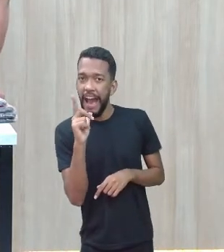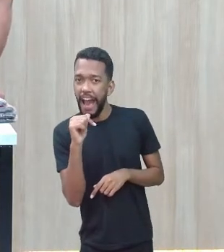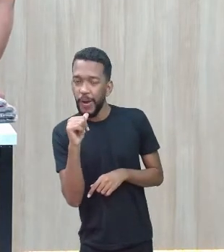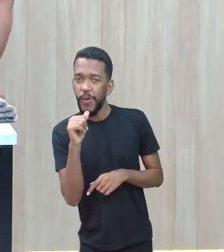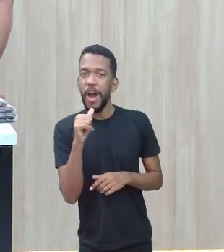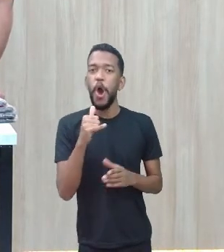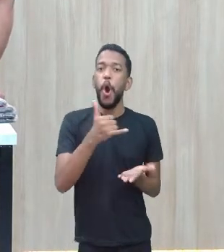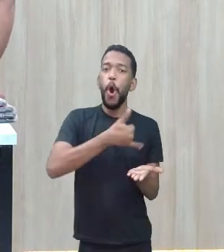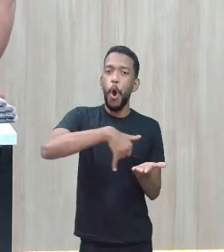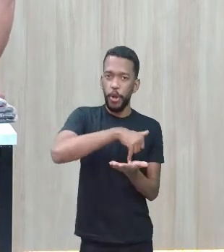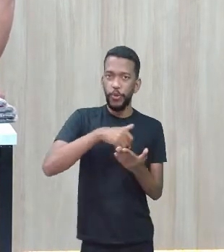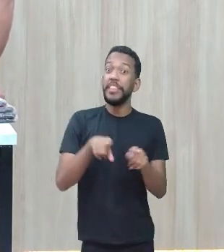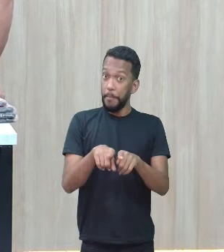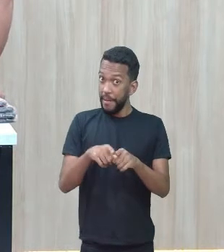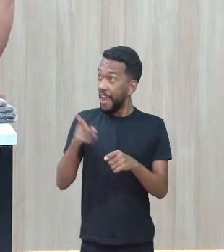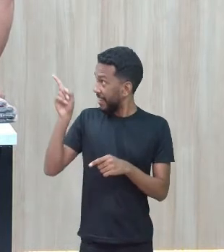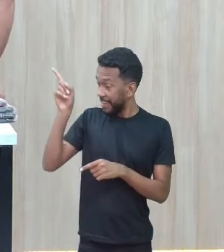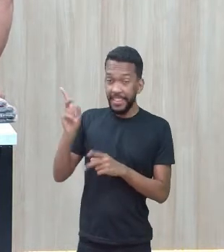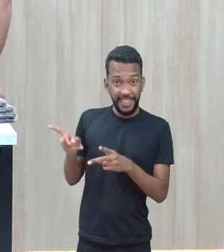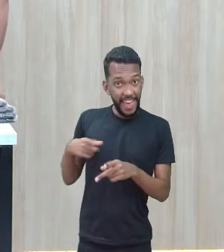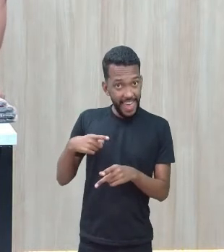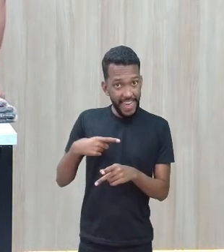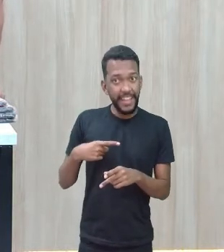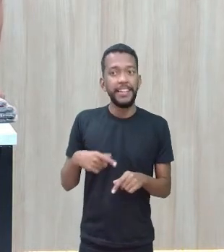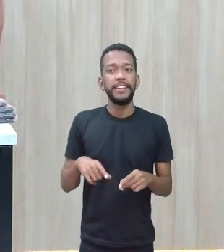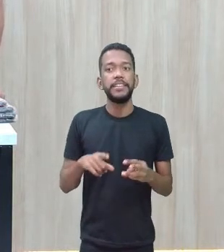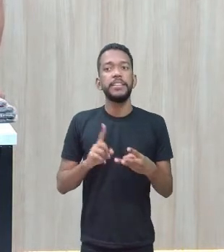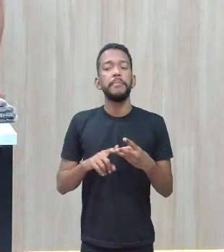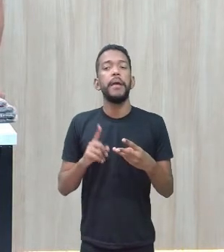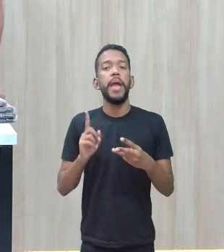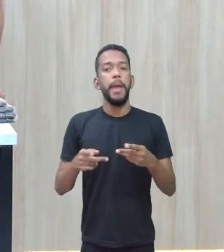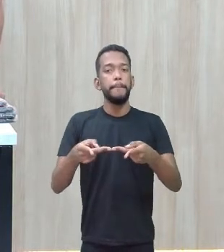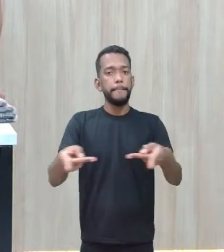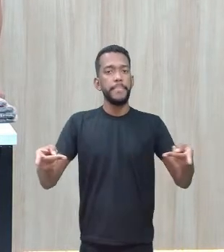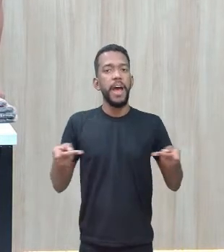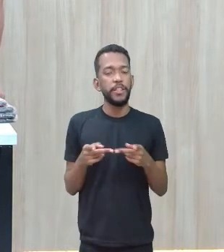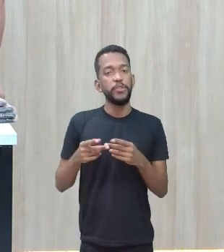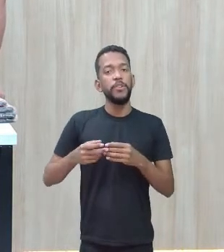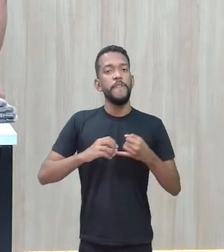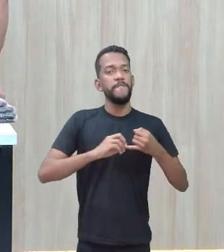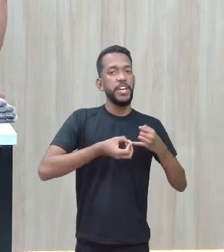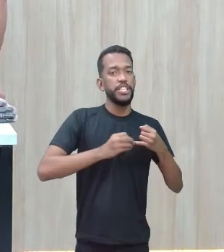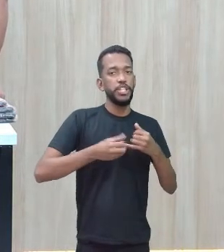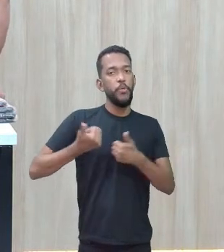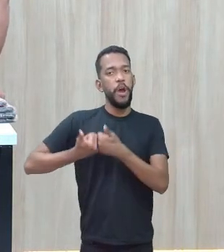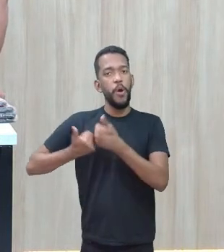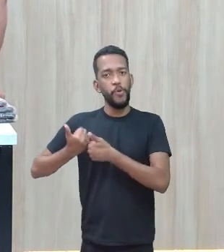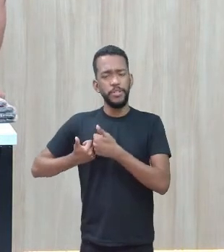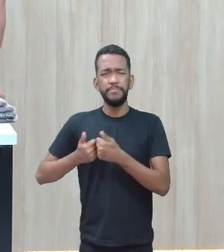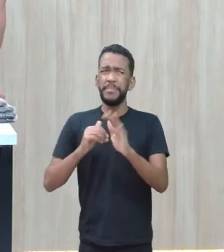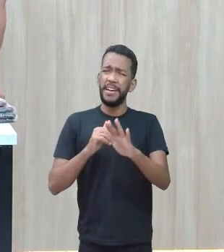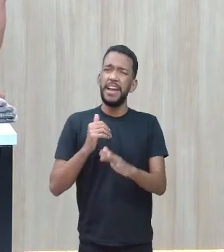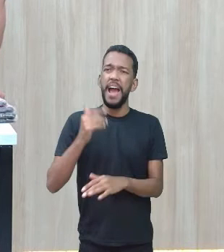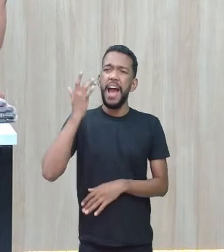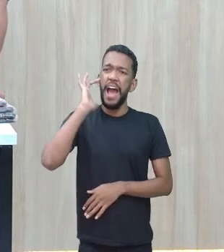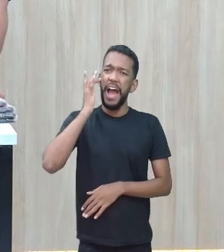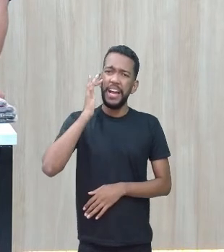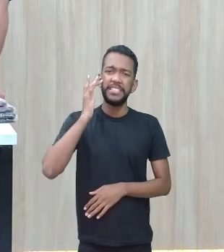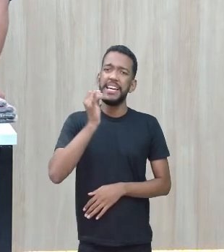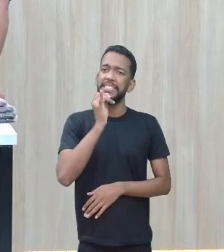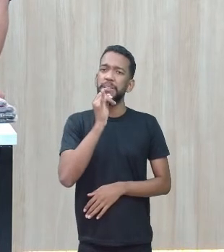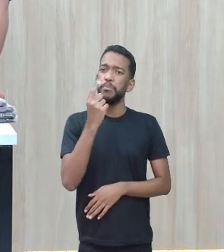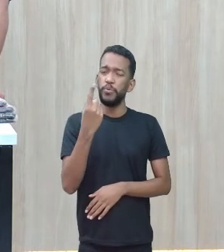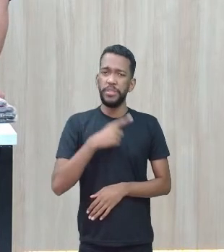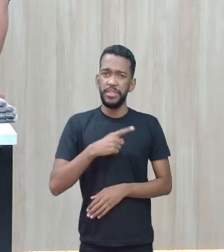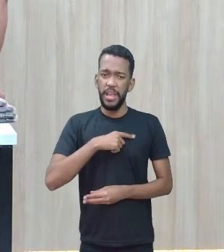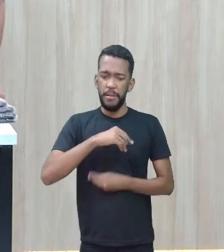meu recipiente. E tenho aqui um prato de feijão com arroz, para a gente pensar. Será que o exemplo 1 é uma mistura